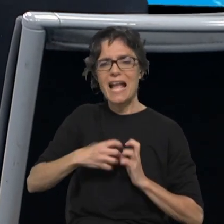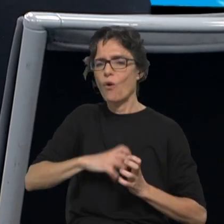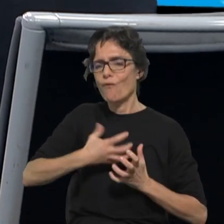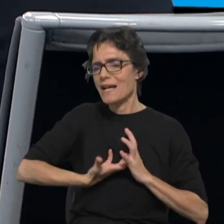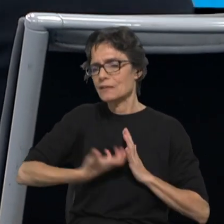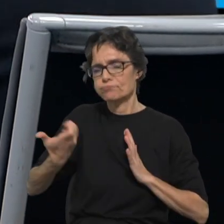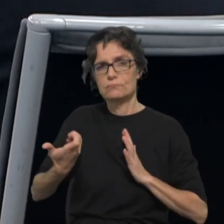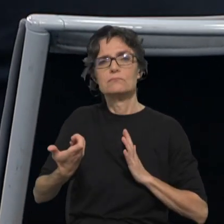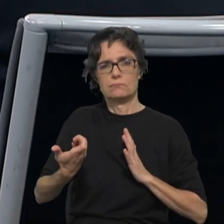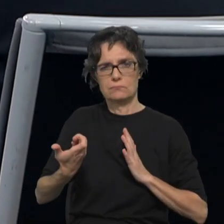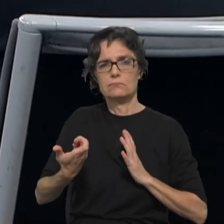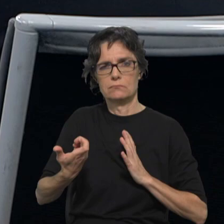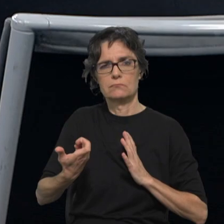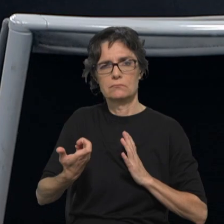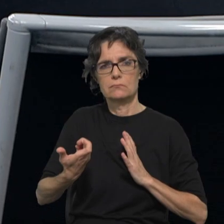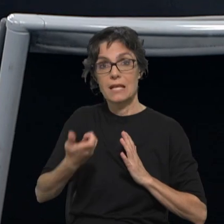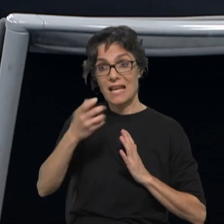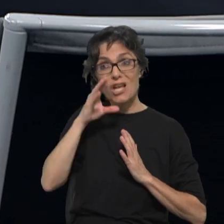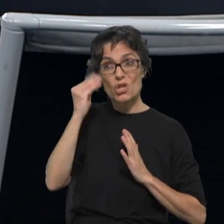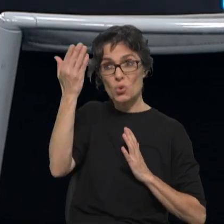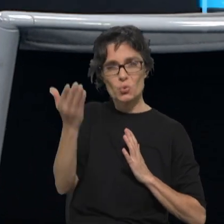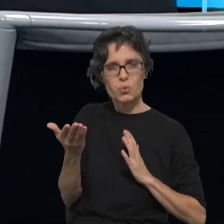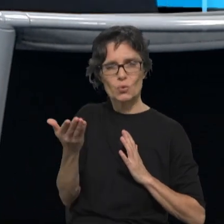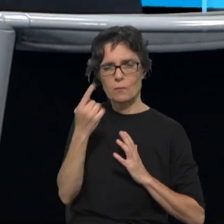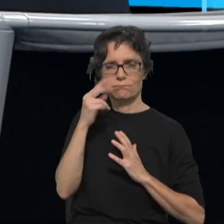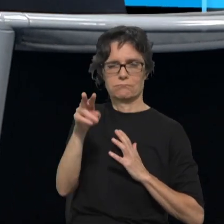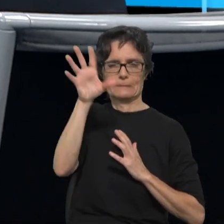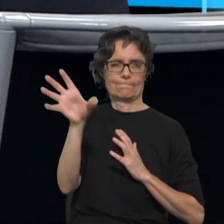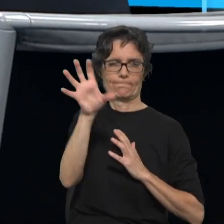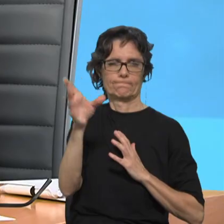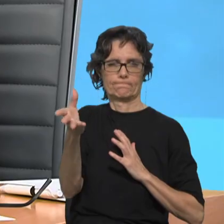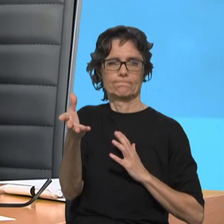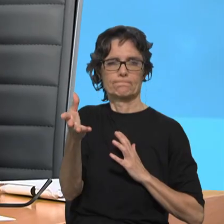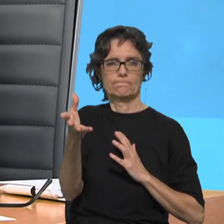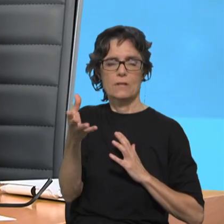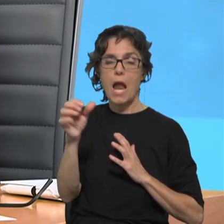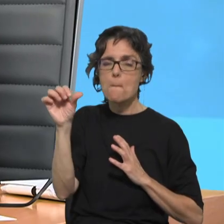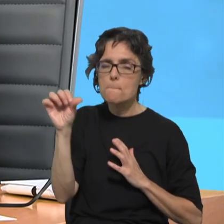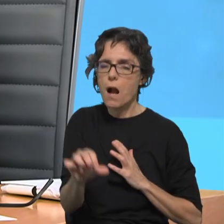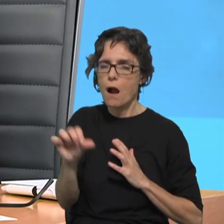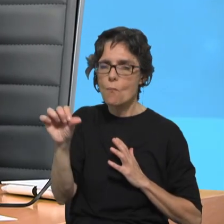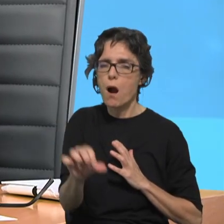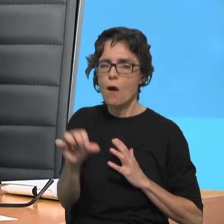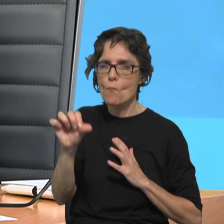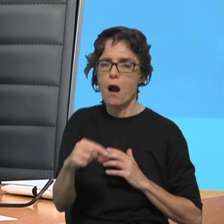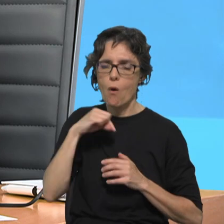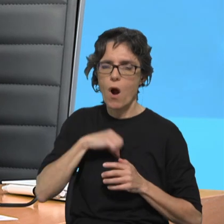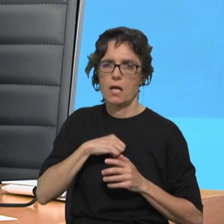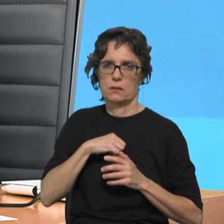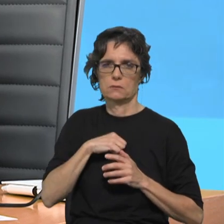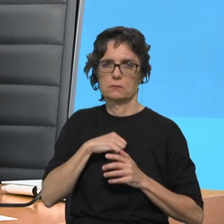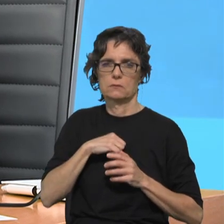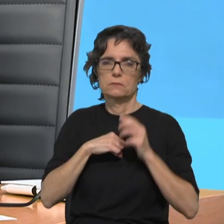confiança, é muitíssimo, muitíssimo mau para a entidade da pessoa. Que dimensão tem